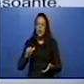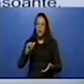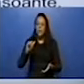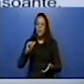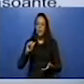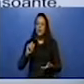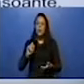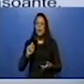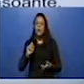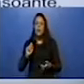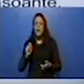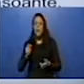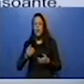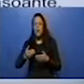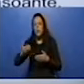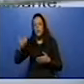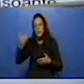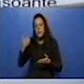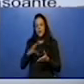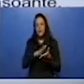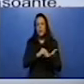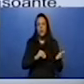copiou, copiei, copiaram.